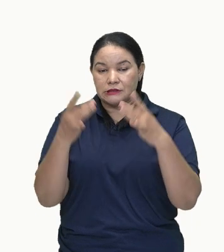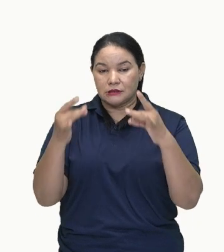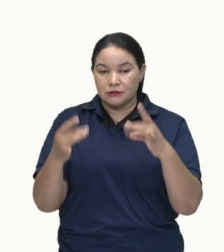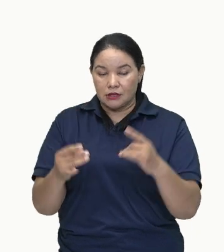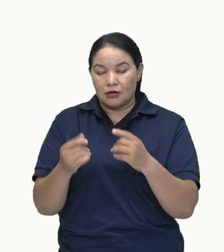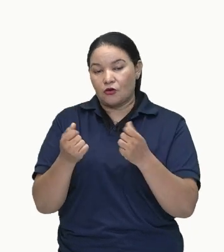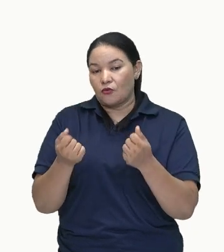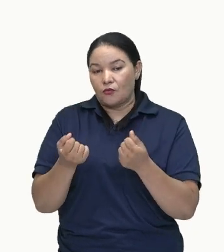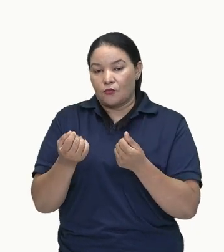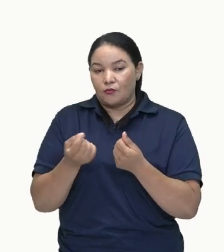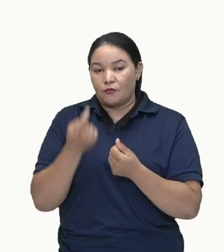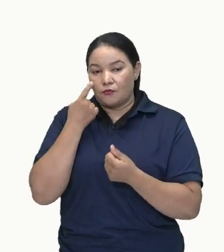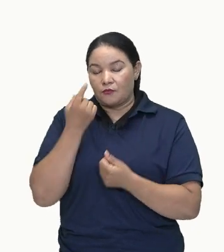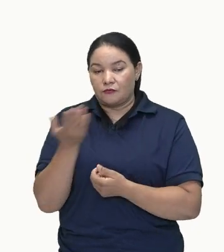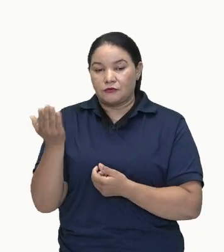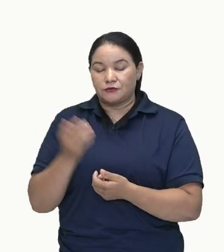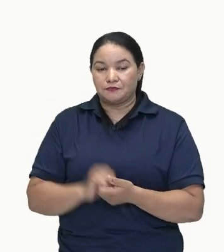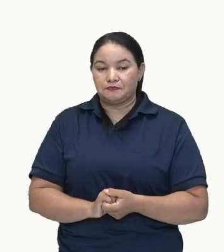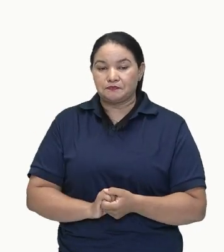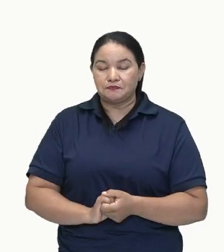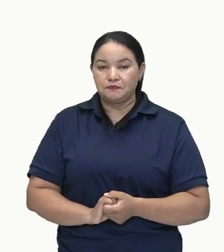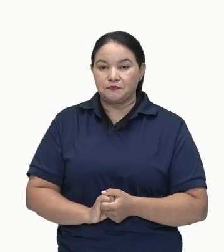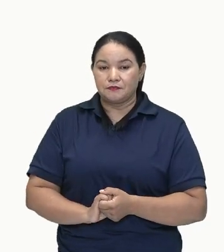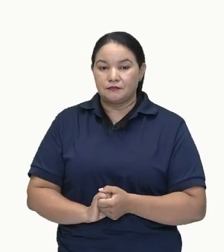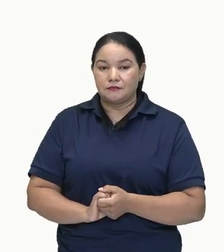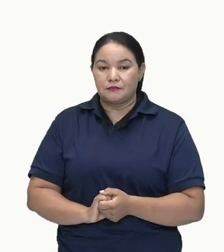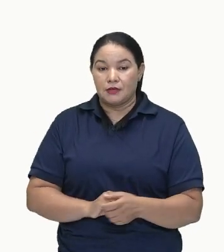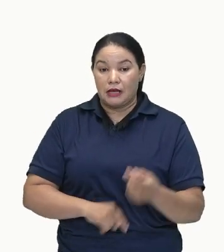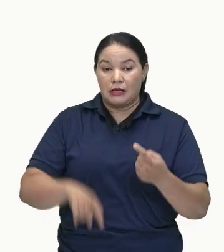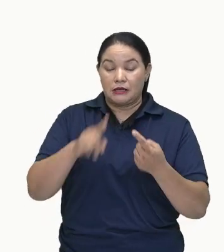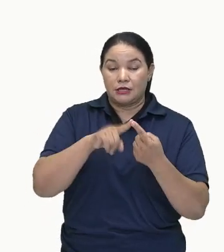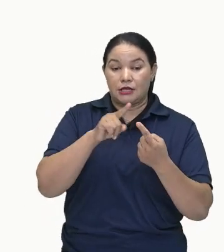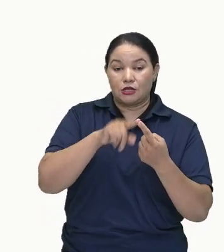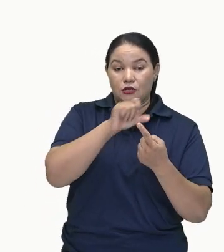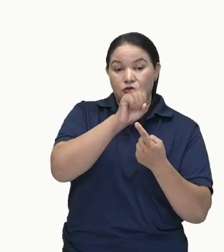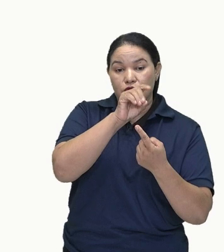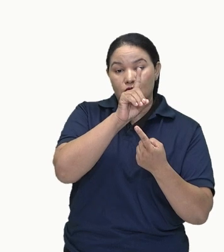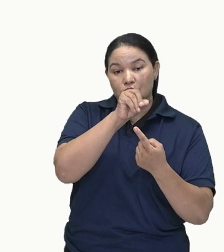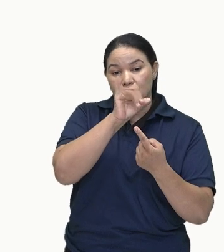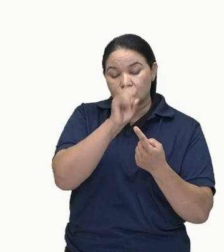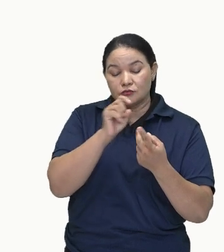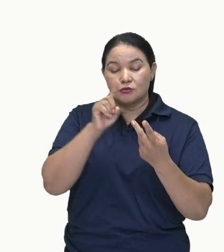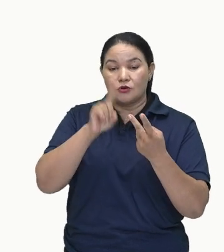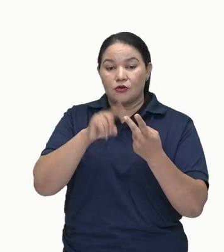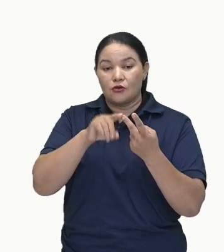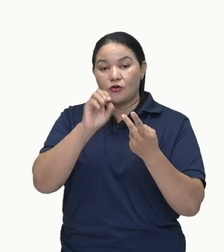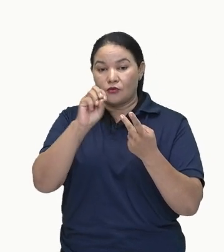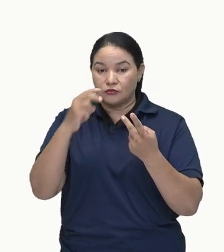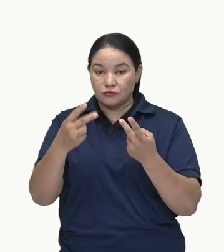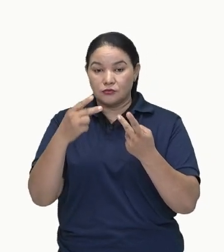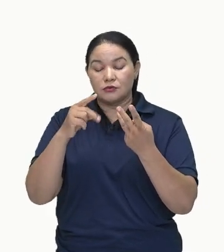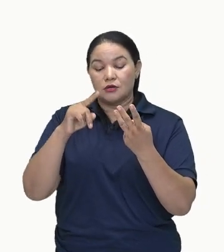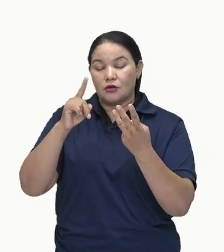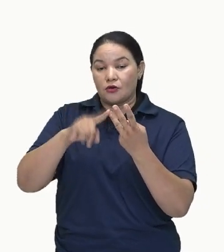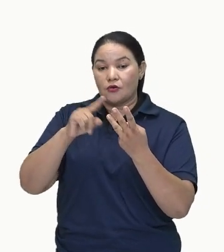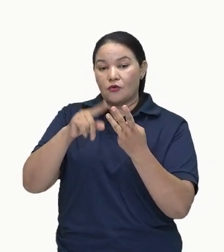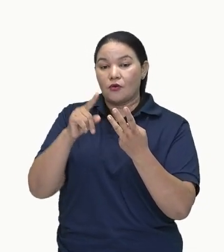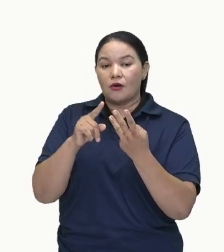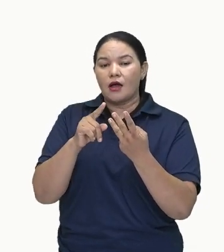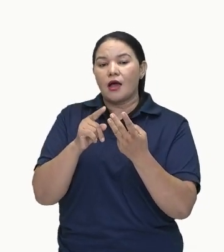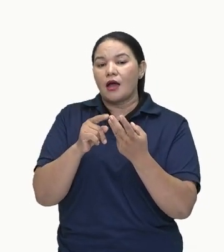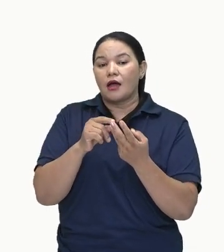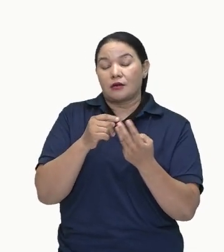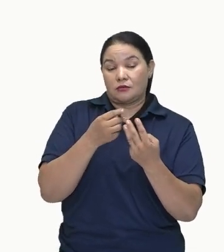né, dessa questão. Então, ali eu tenho o sódio mais o oxigênio. O sódio tem